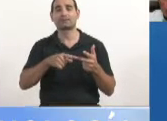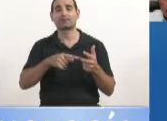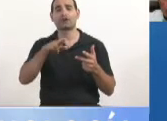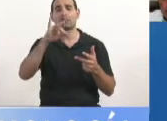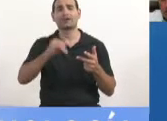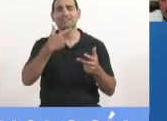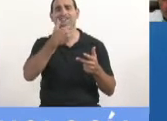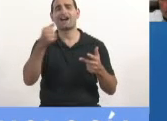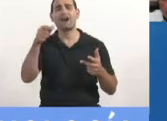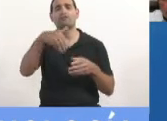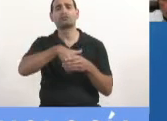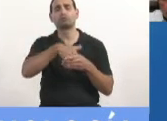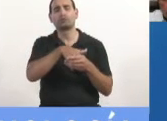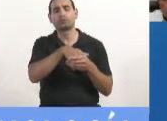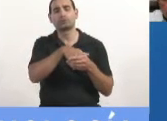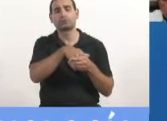Rodríguez A, su voto.